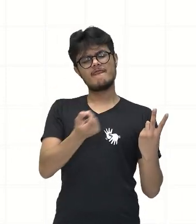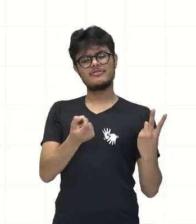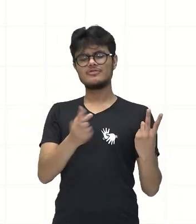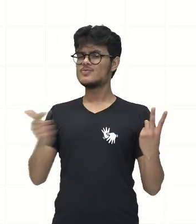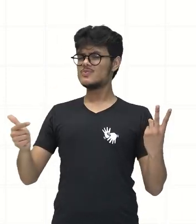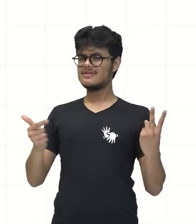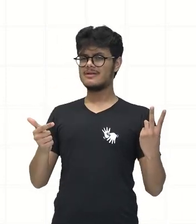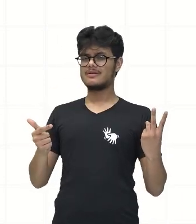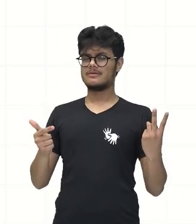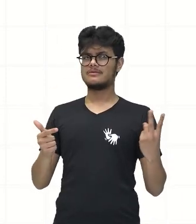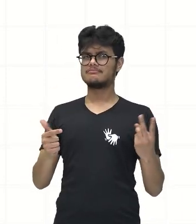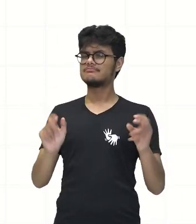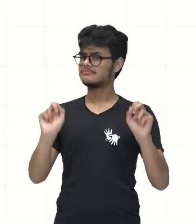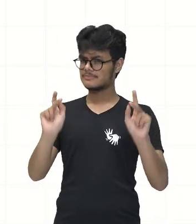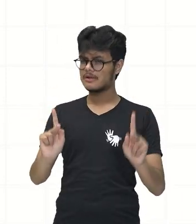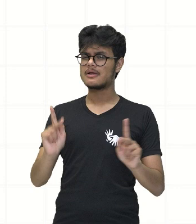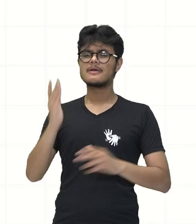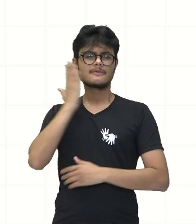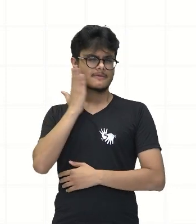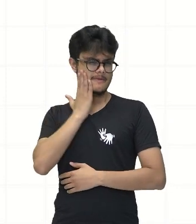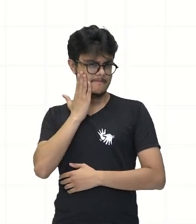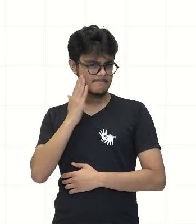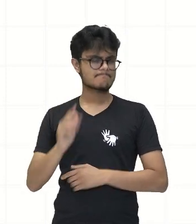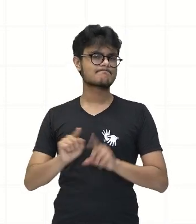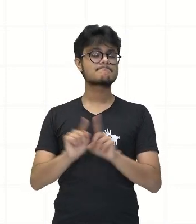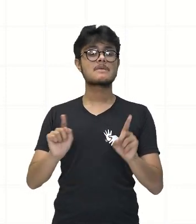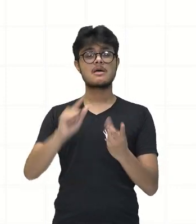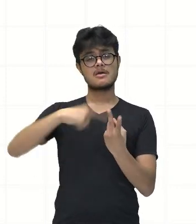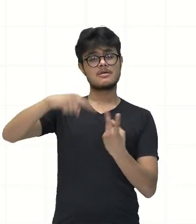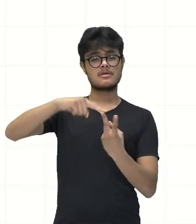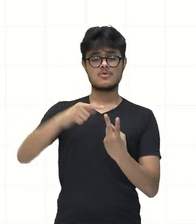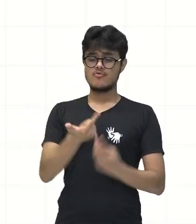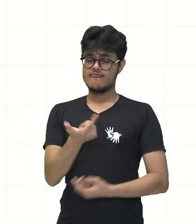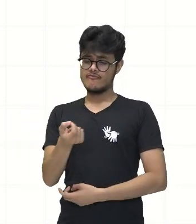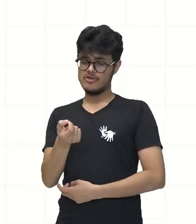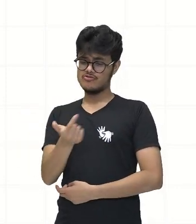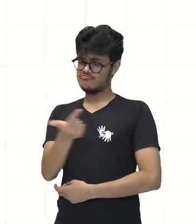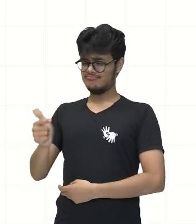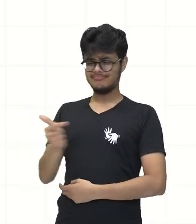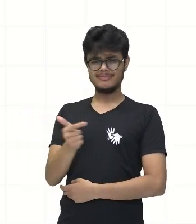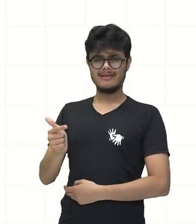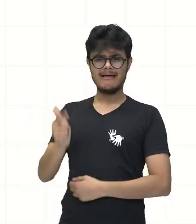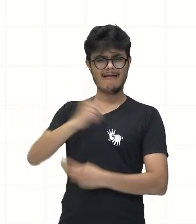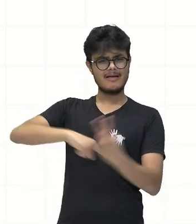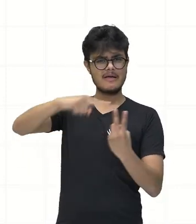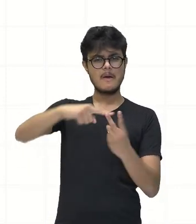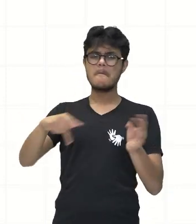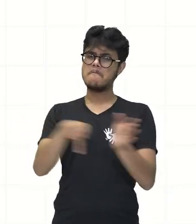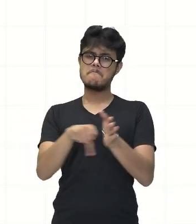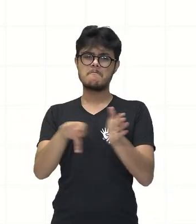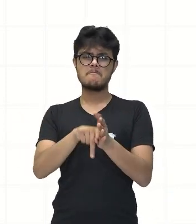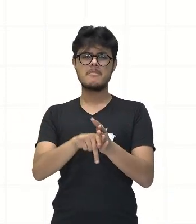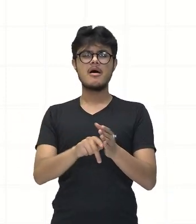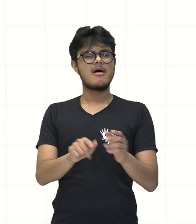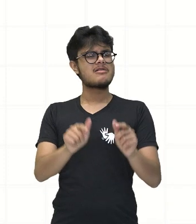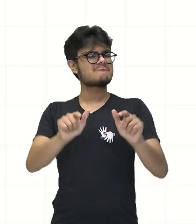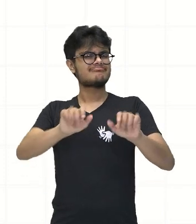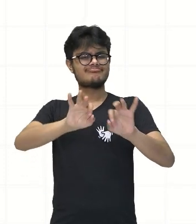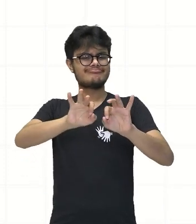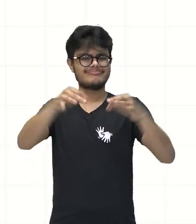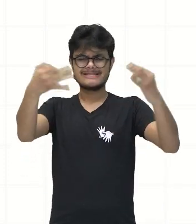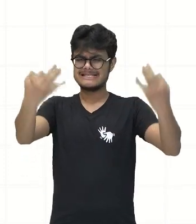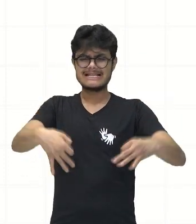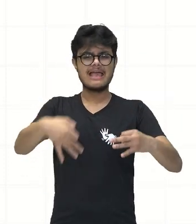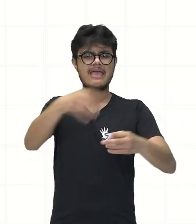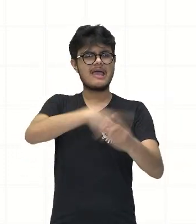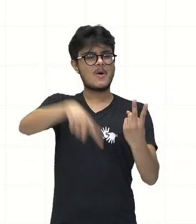existe. Muito bem, a gente sabe que nem todos os números vai ter uma raiz quadrada, nem todos os números são quadrado perfeitos,